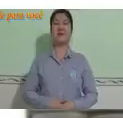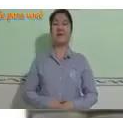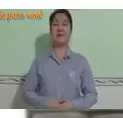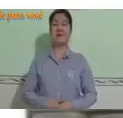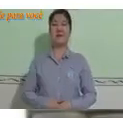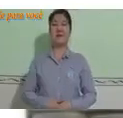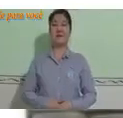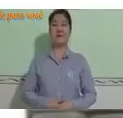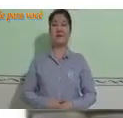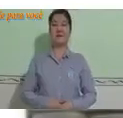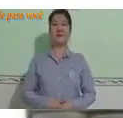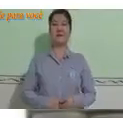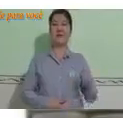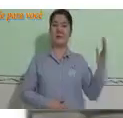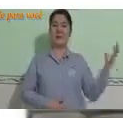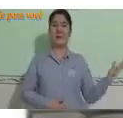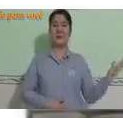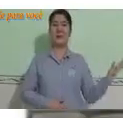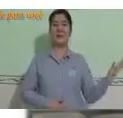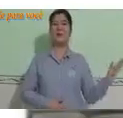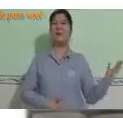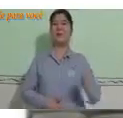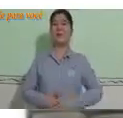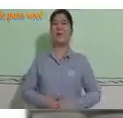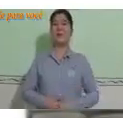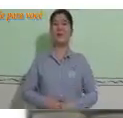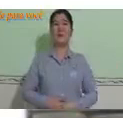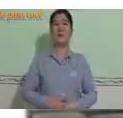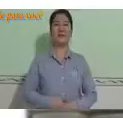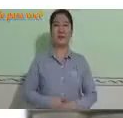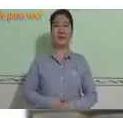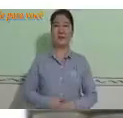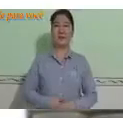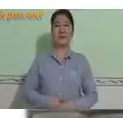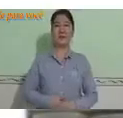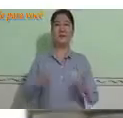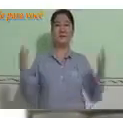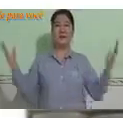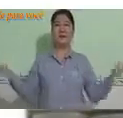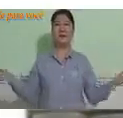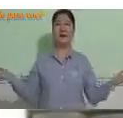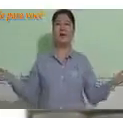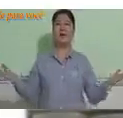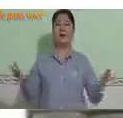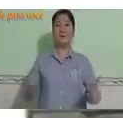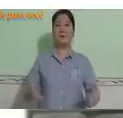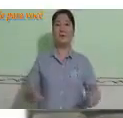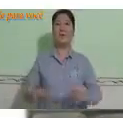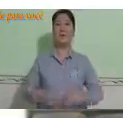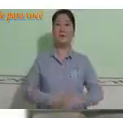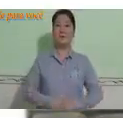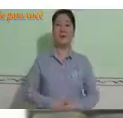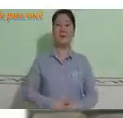sente menos culpado por fumar, porque o cigarro de chá verde é uma opção mais natural, ajudando a aumentar